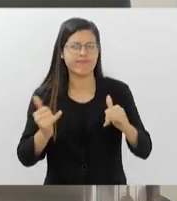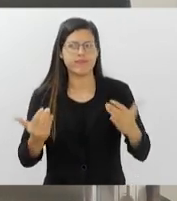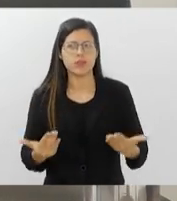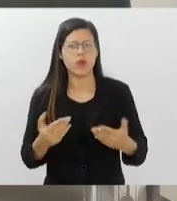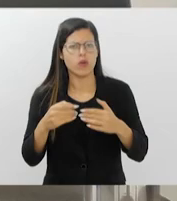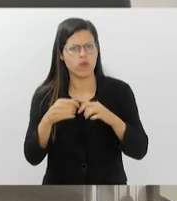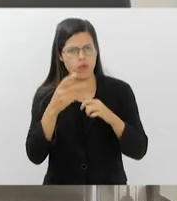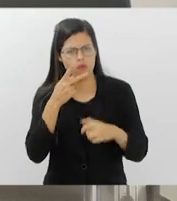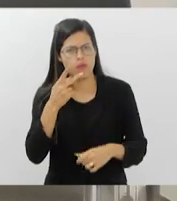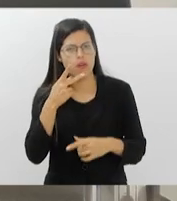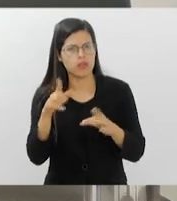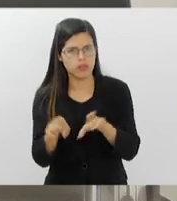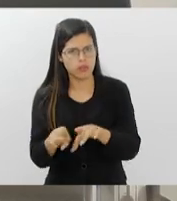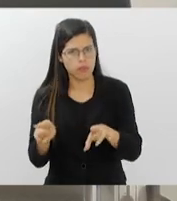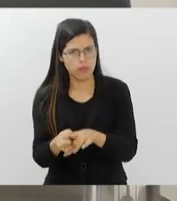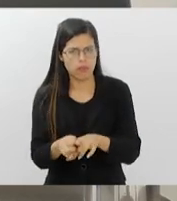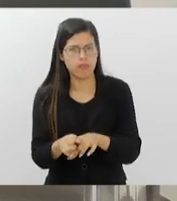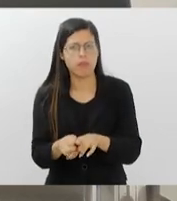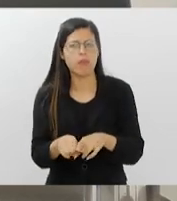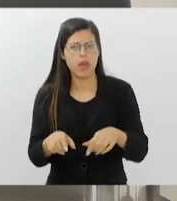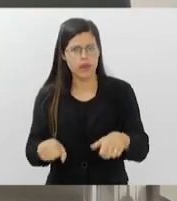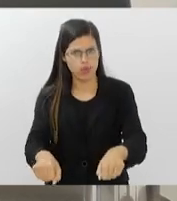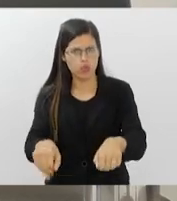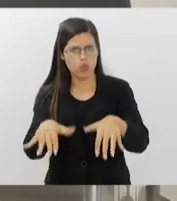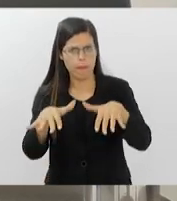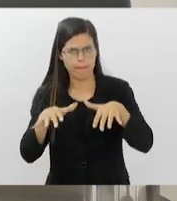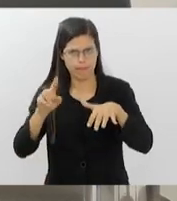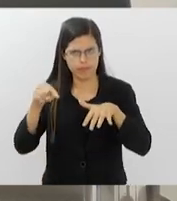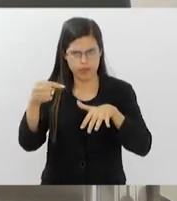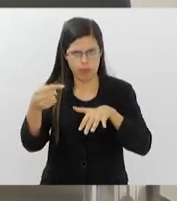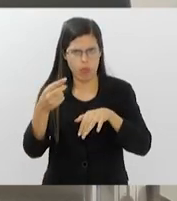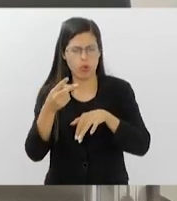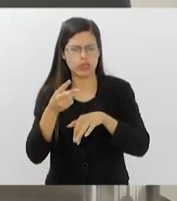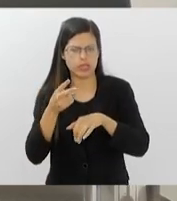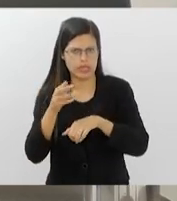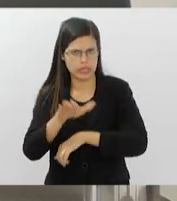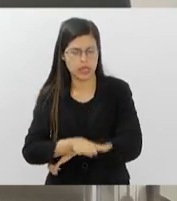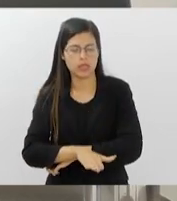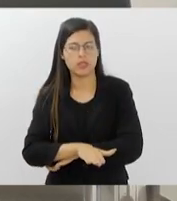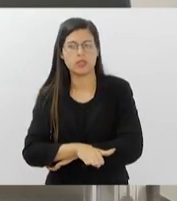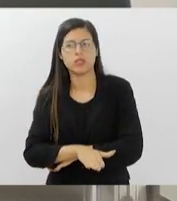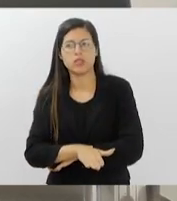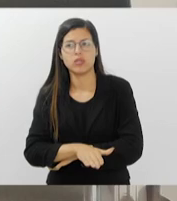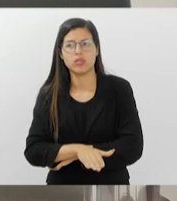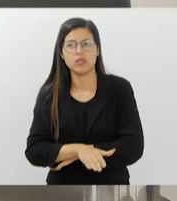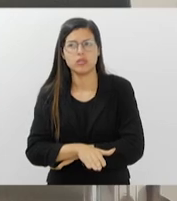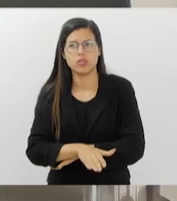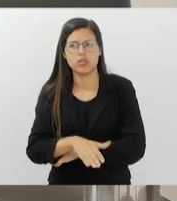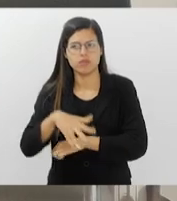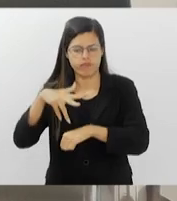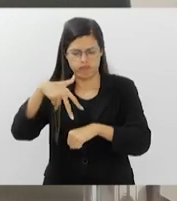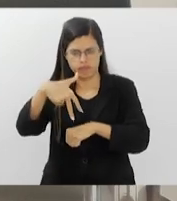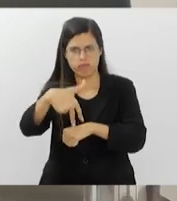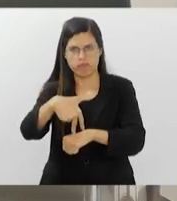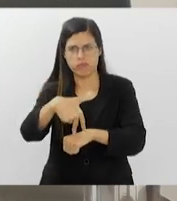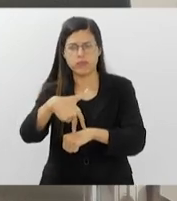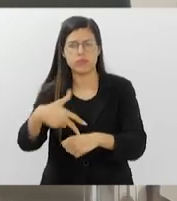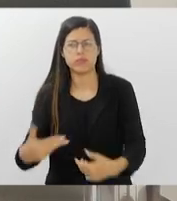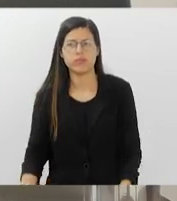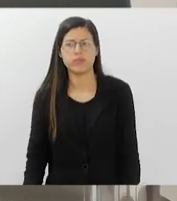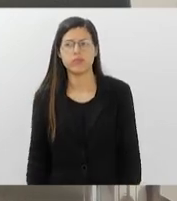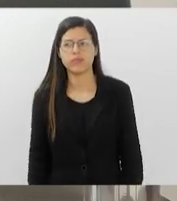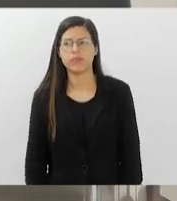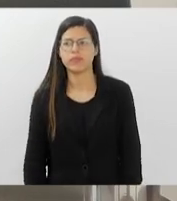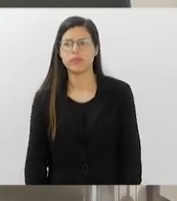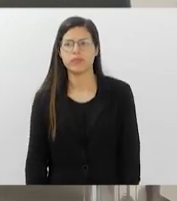plenário o nosso descontentamento que eu acho que a gente fala do Alto da Tribuna né e a